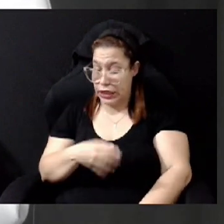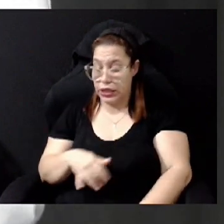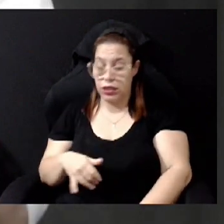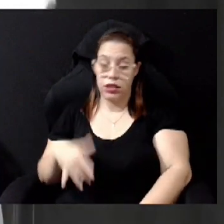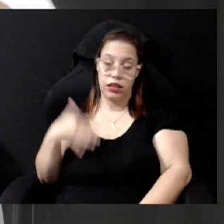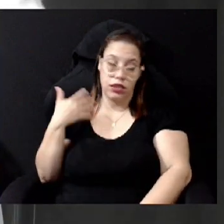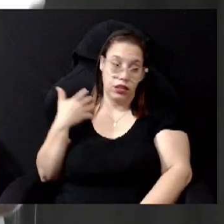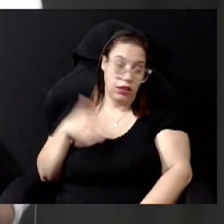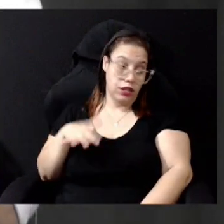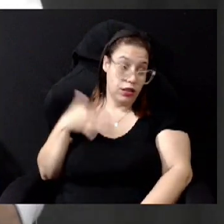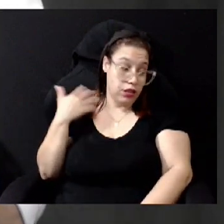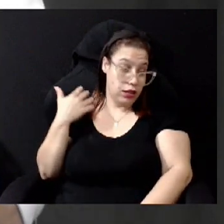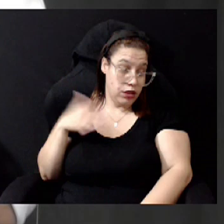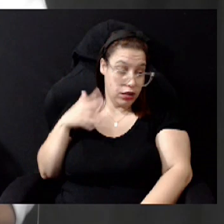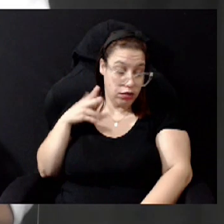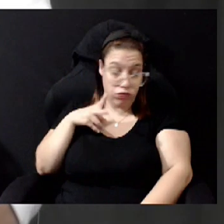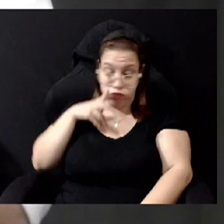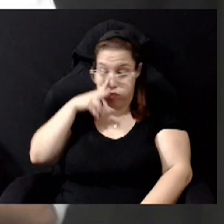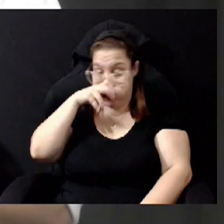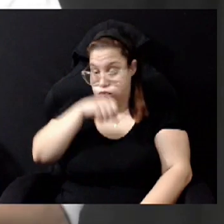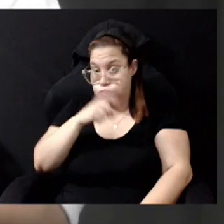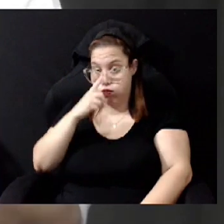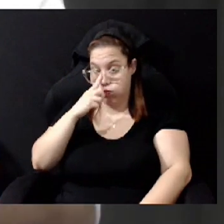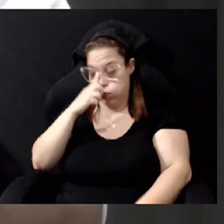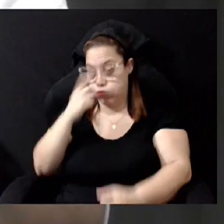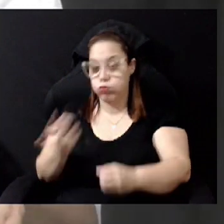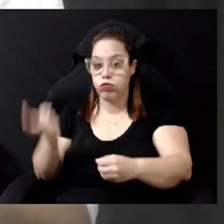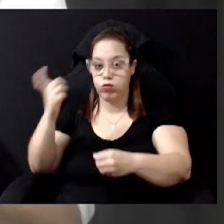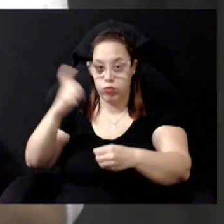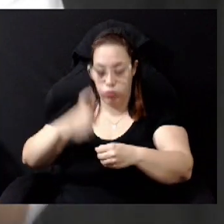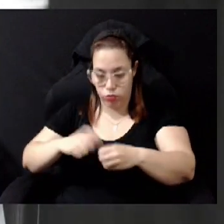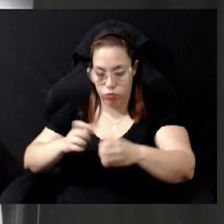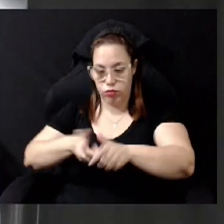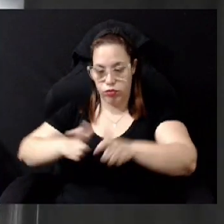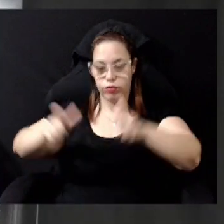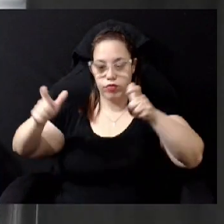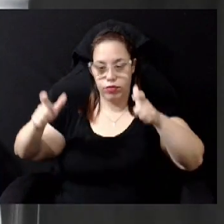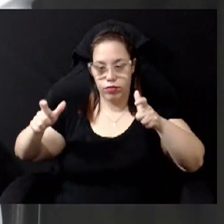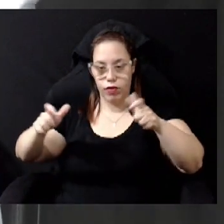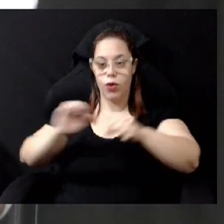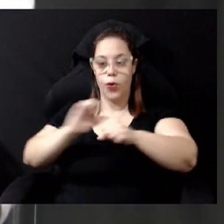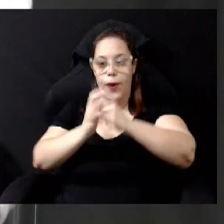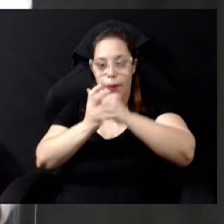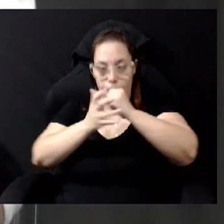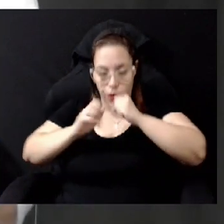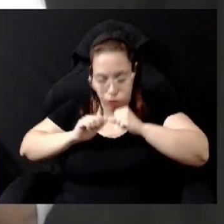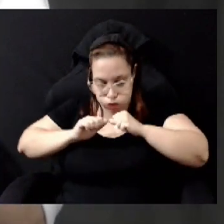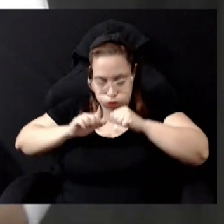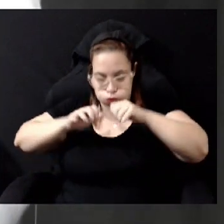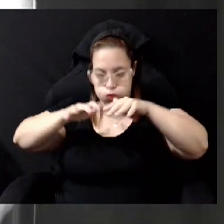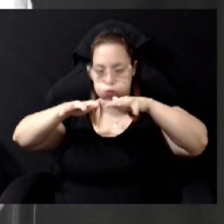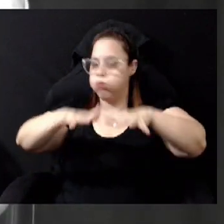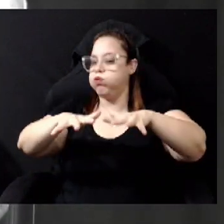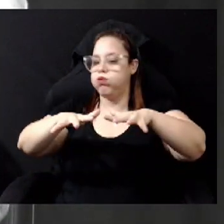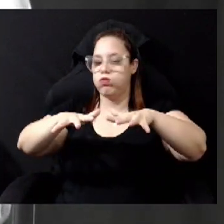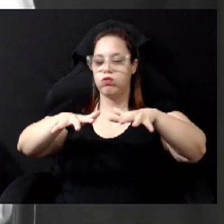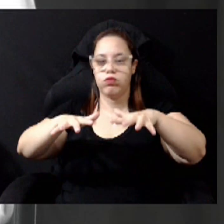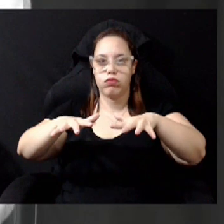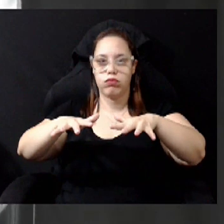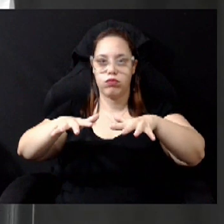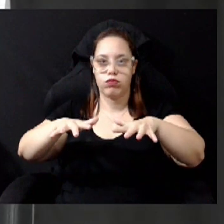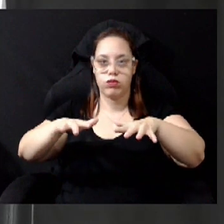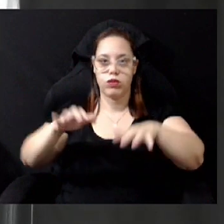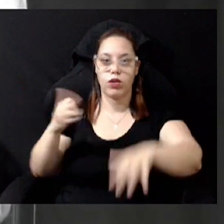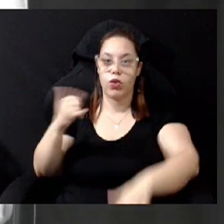muito forte, retomou a sua grandeza agora na pandemia, se tornando um dos aeroportos mais importantes